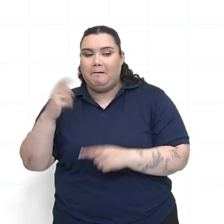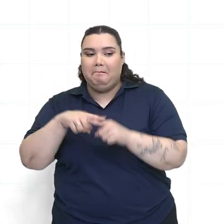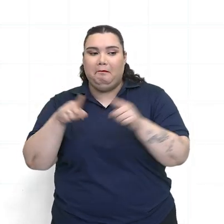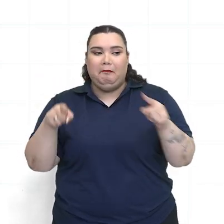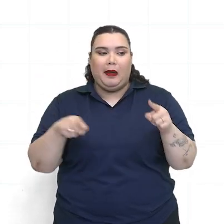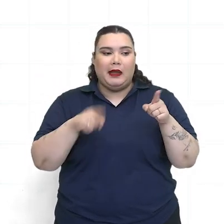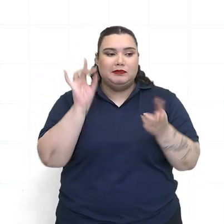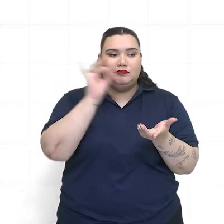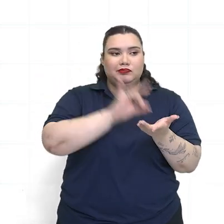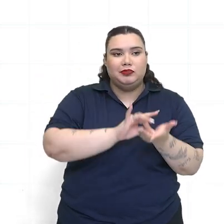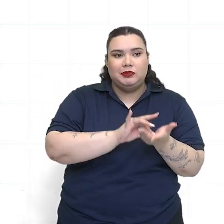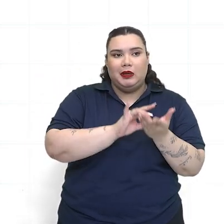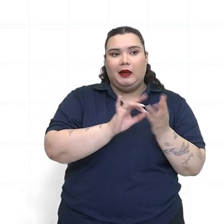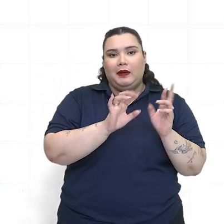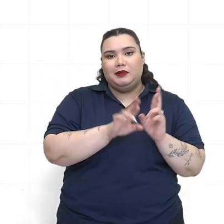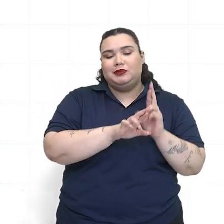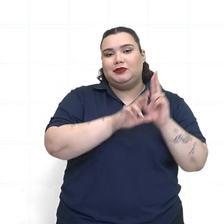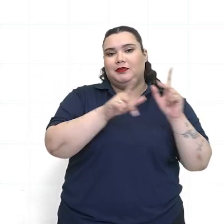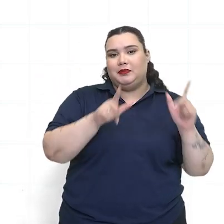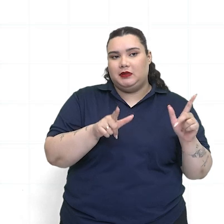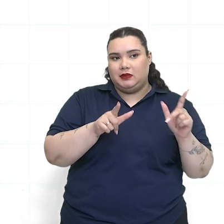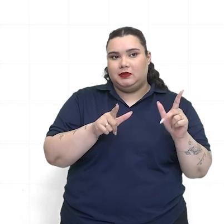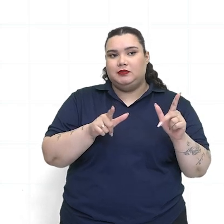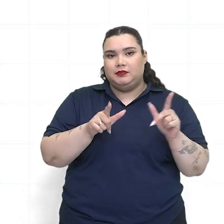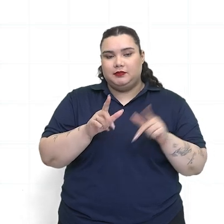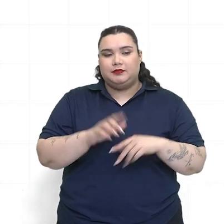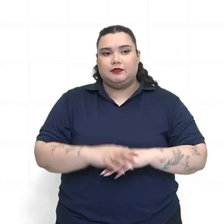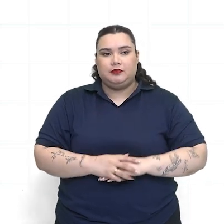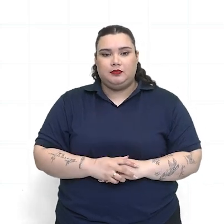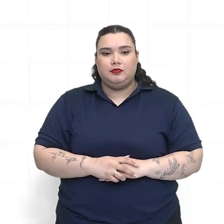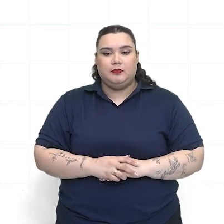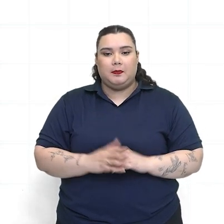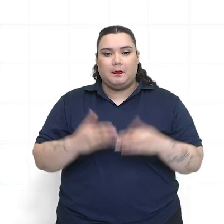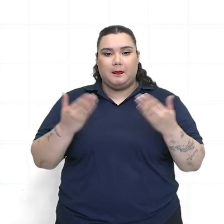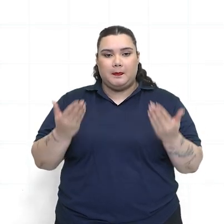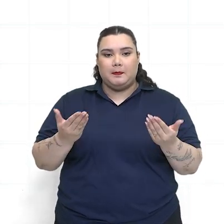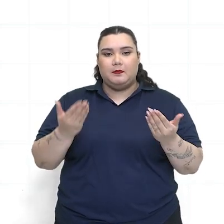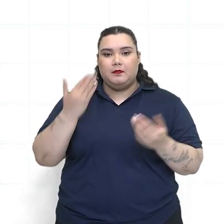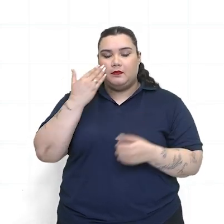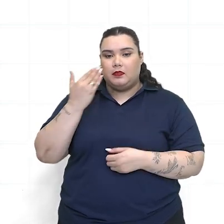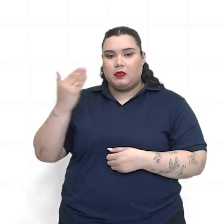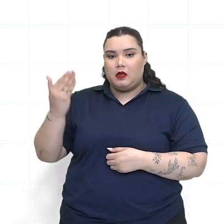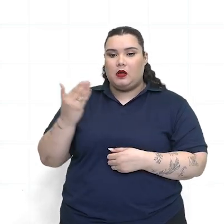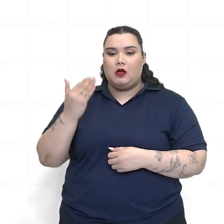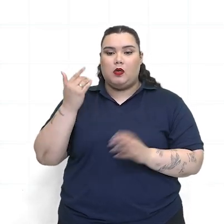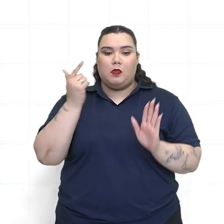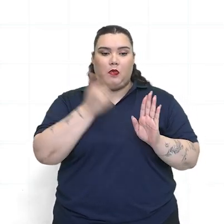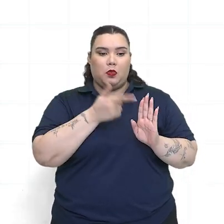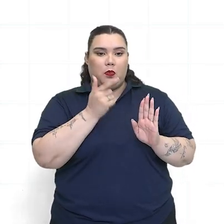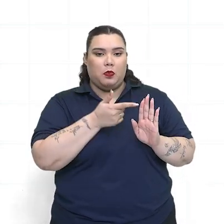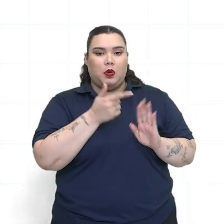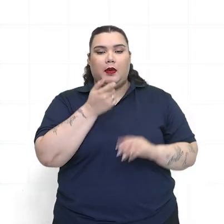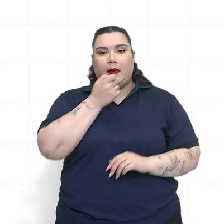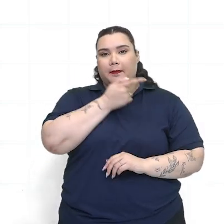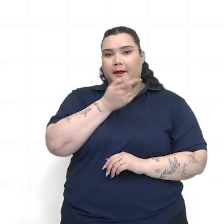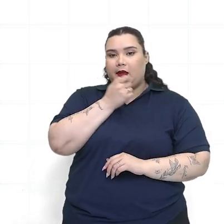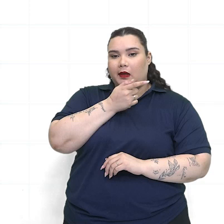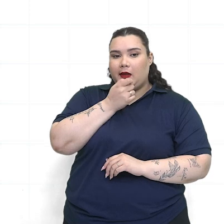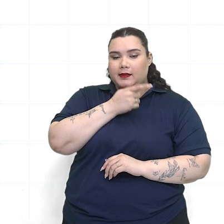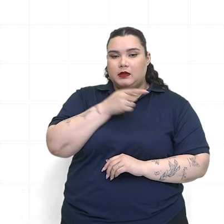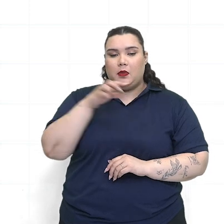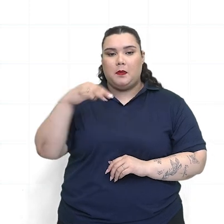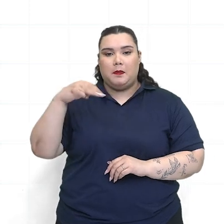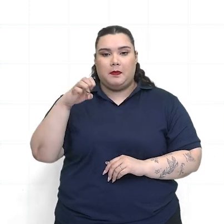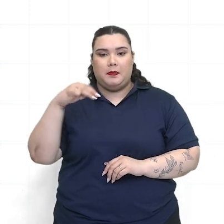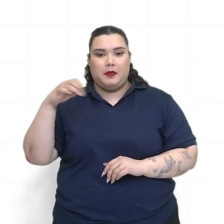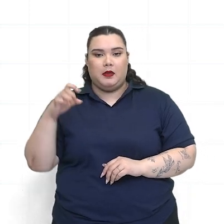a realidade é aquilo que realmente acontece. Então, reforçando o humor e a ironia no texto, o meme,